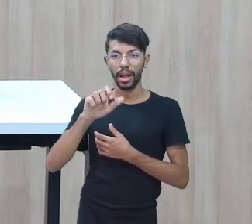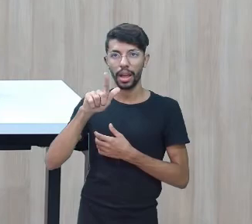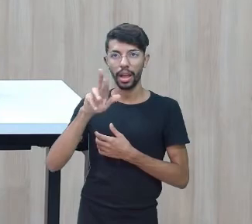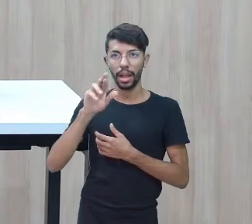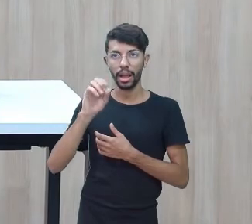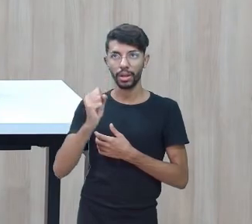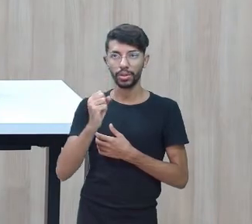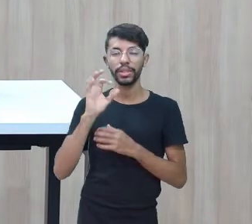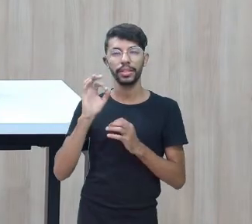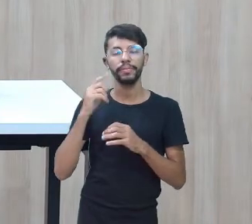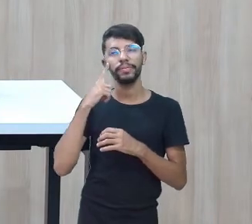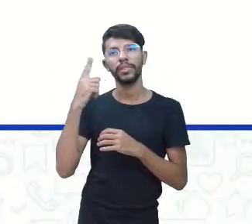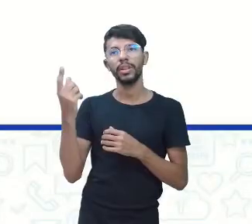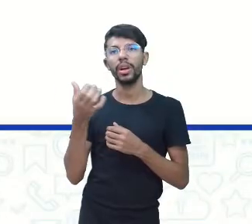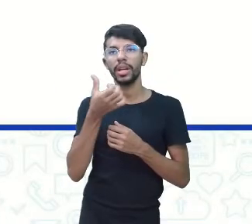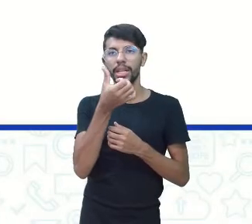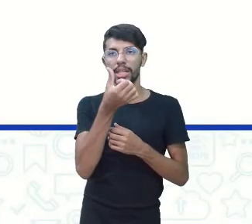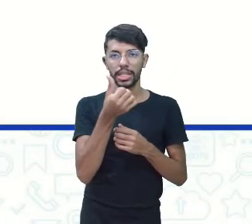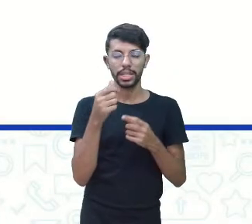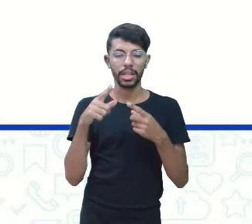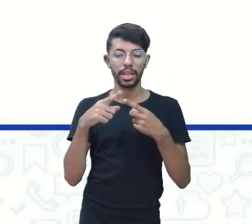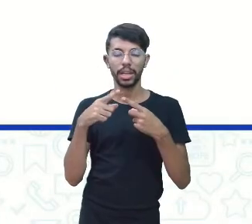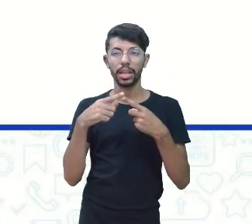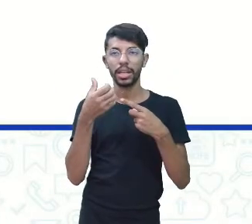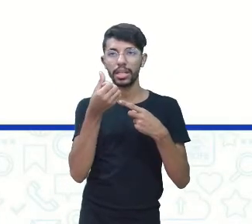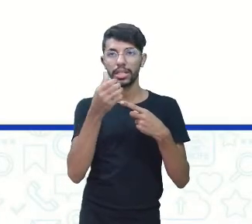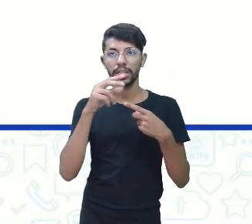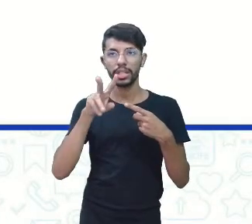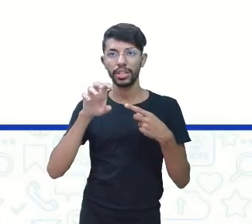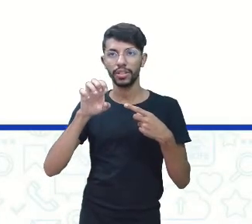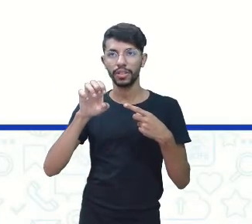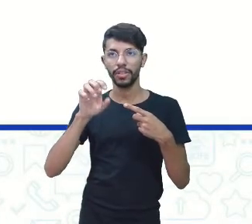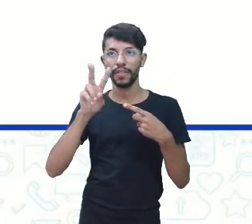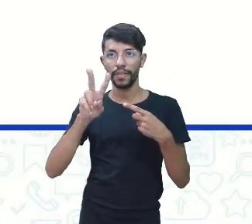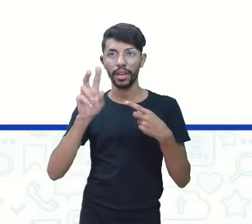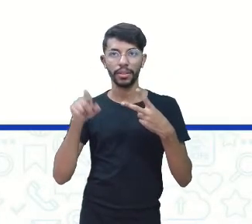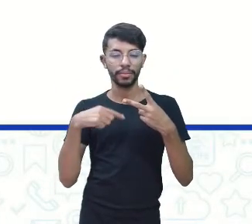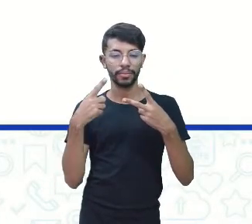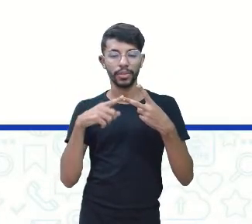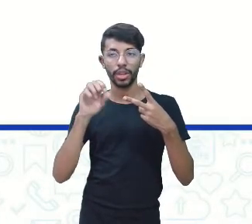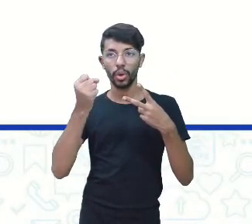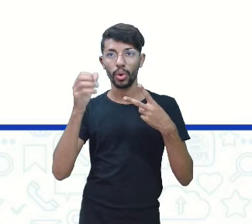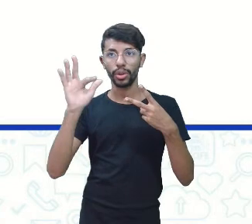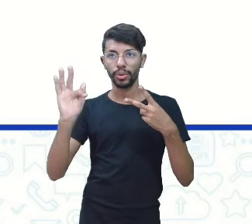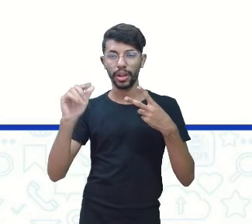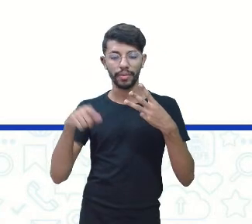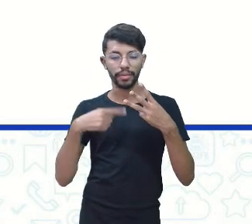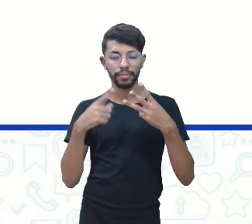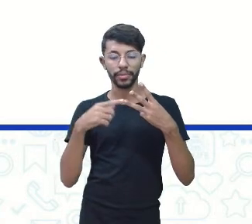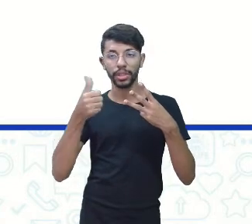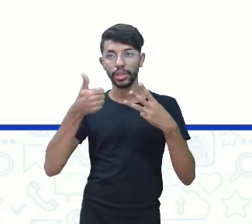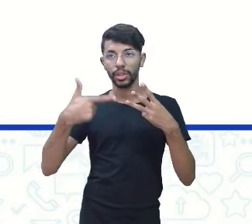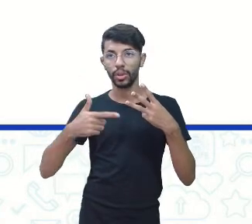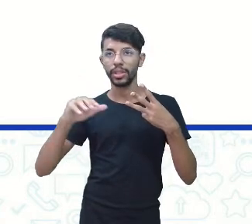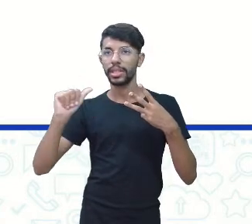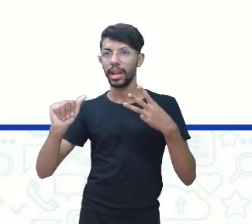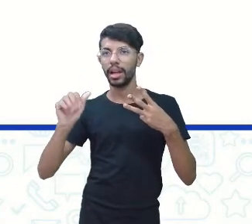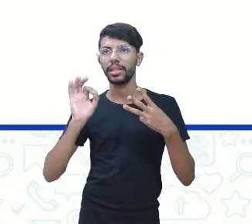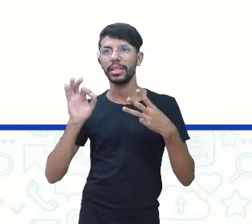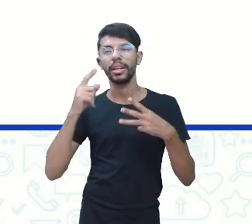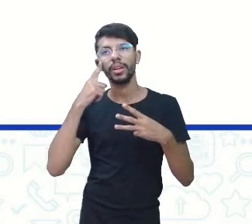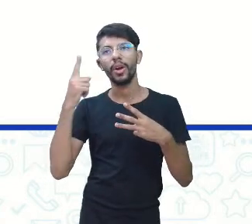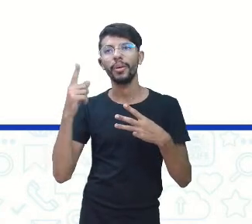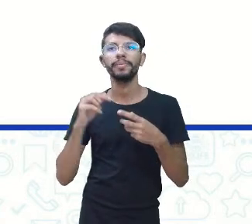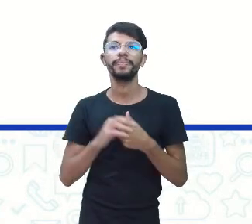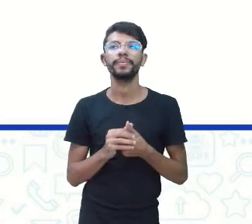ó, 6 vértices, 8 faces e 12 arestas. Vamos ver aqui. V mais F tem que ser igual a A mais 2. E